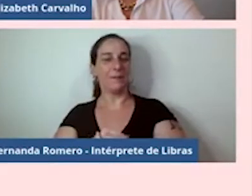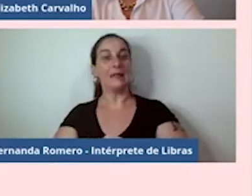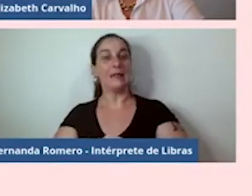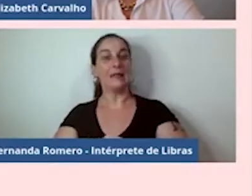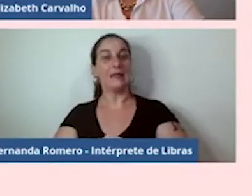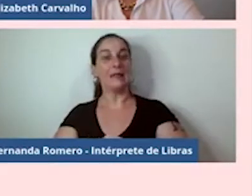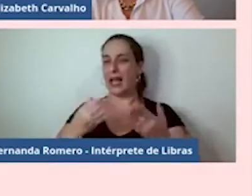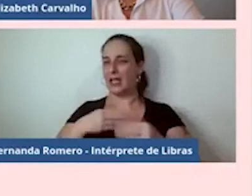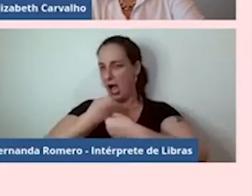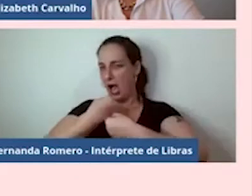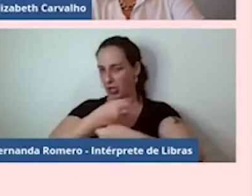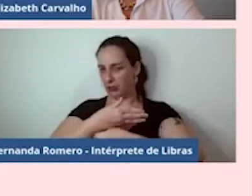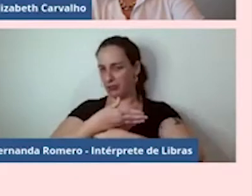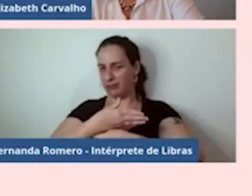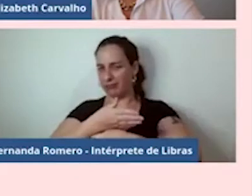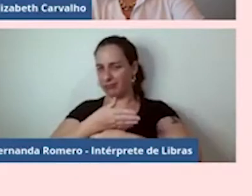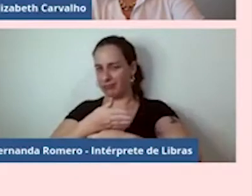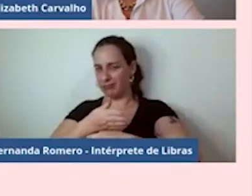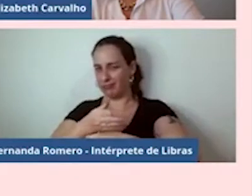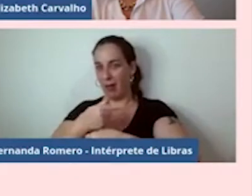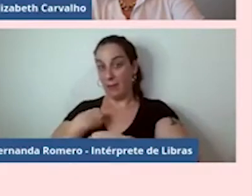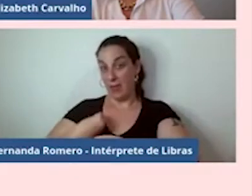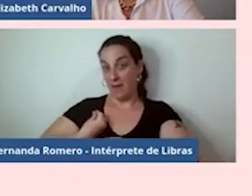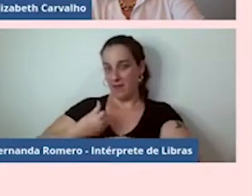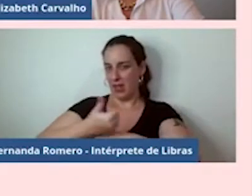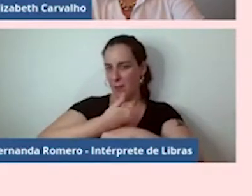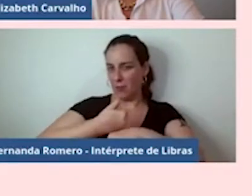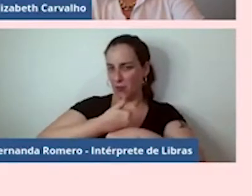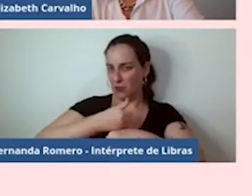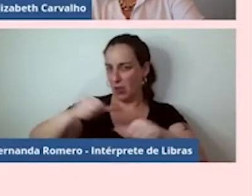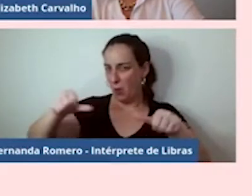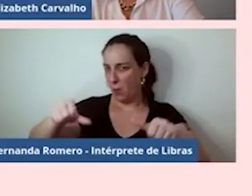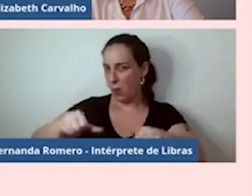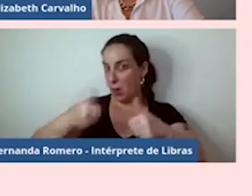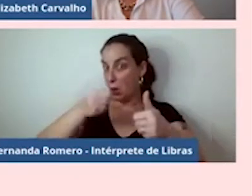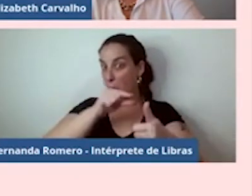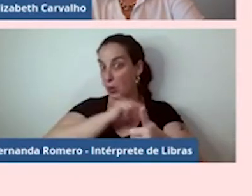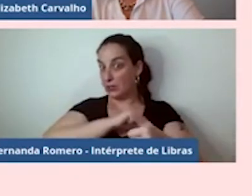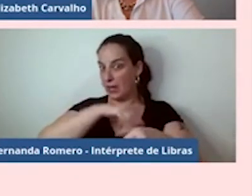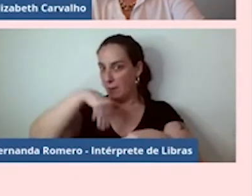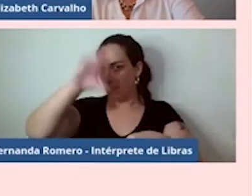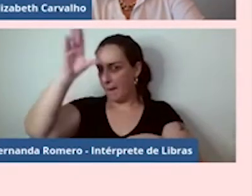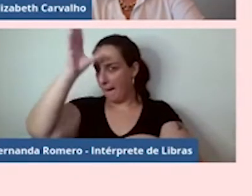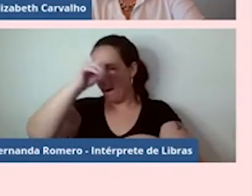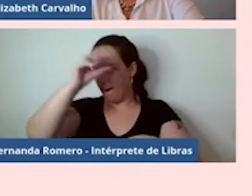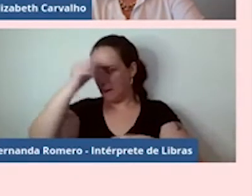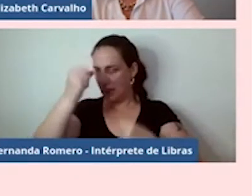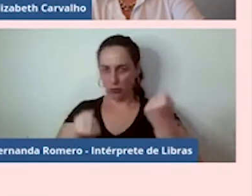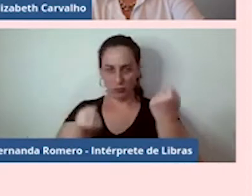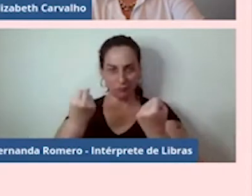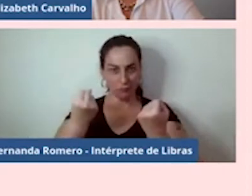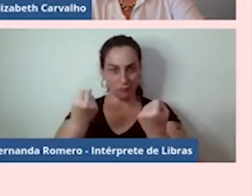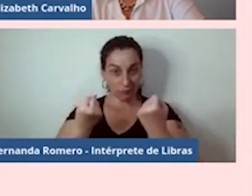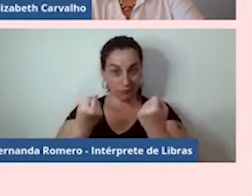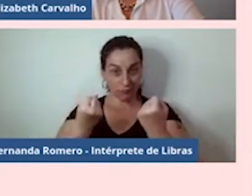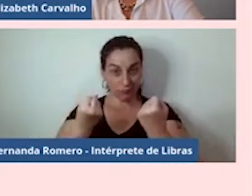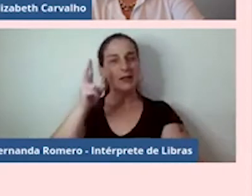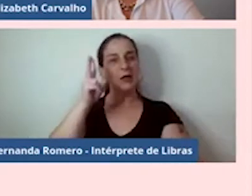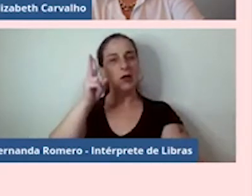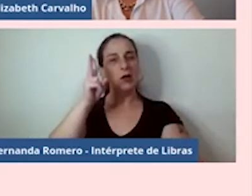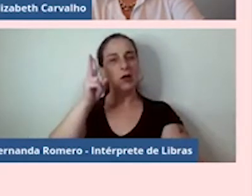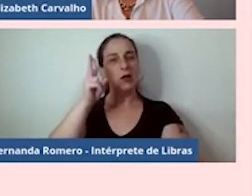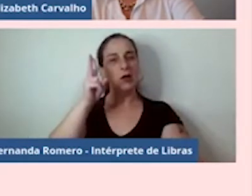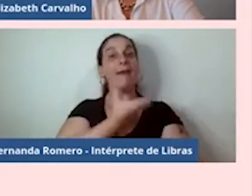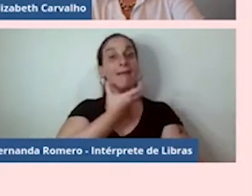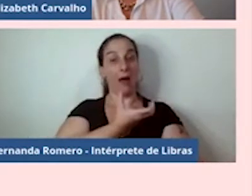tempo, eu fui melhorando na minha carreira, fui começando a ganhar mais, aprendi a dirigir, E num Natal, a minha mãe me